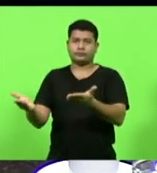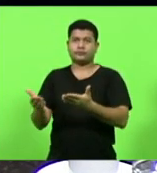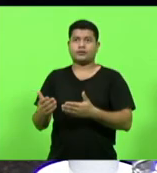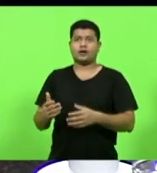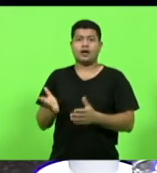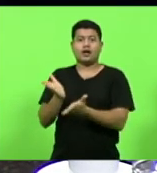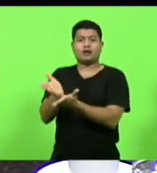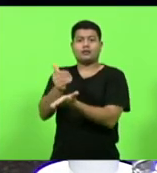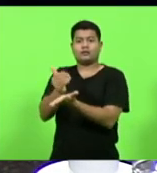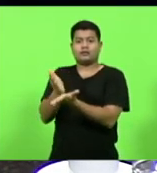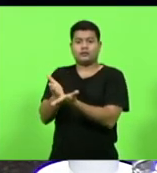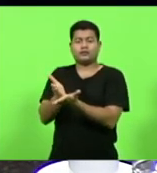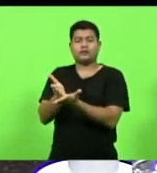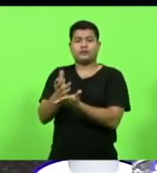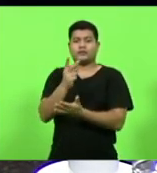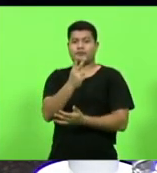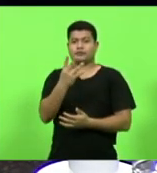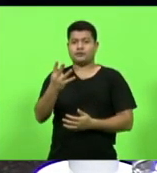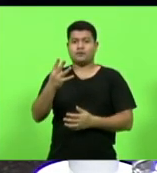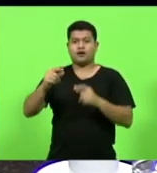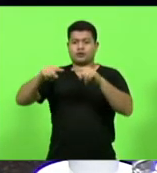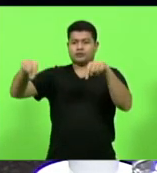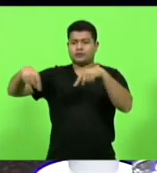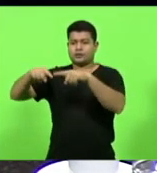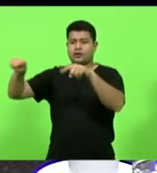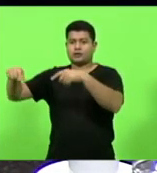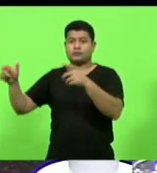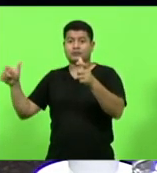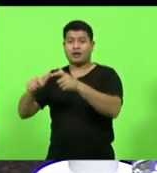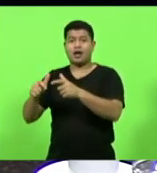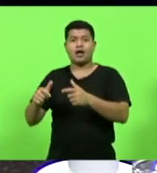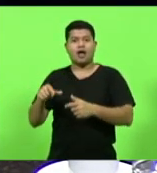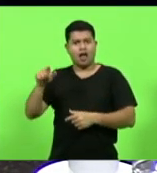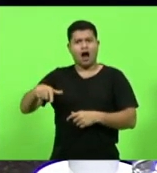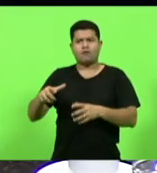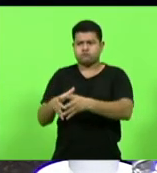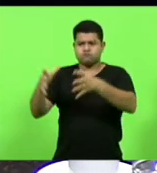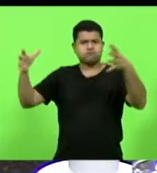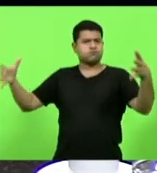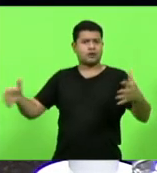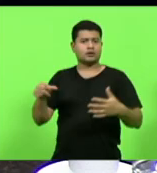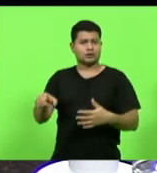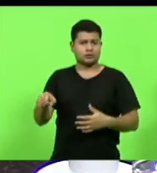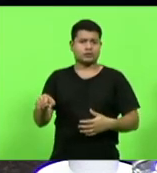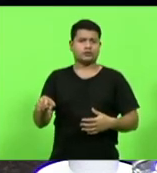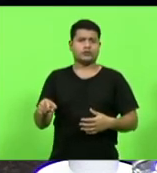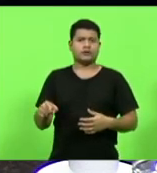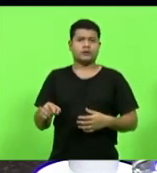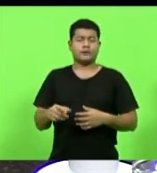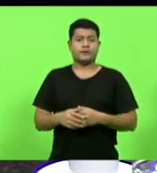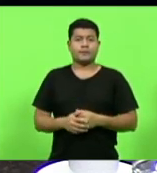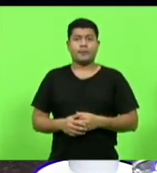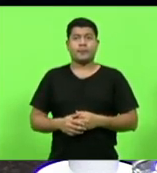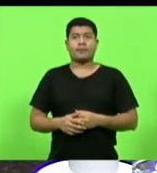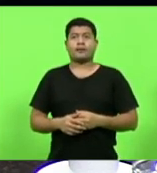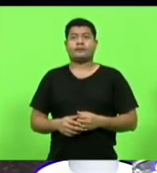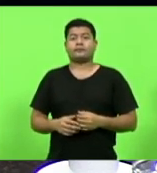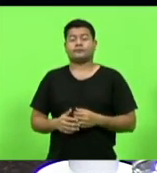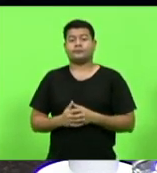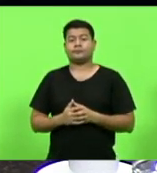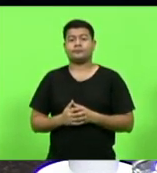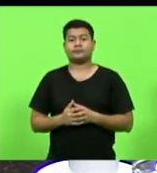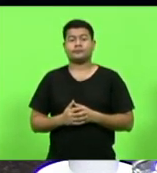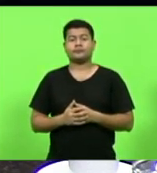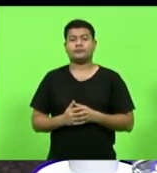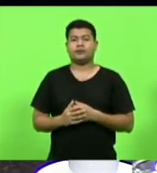salas menores. É uma obra gigante, é um espaço gigantesco. Ainda consta com